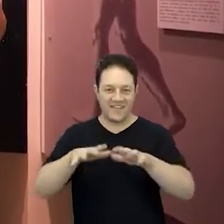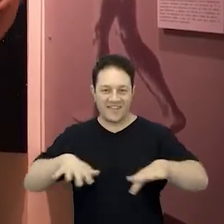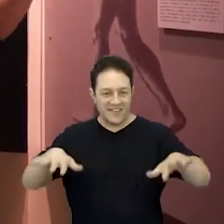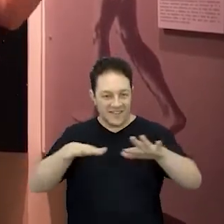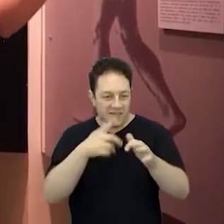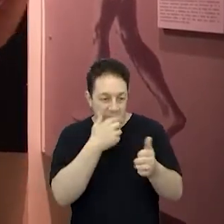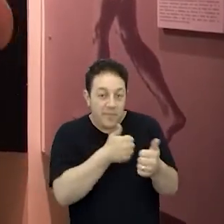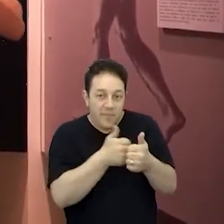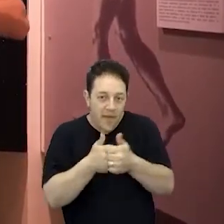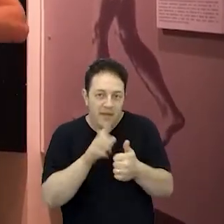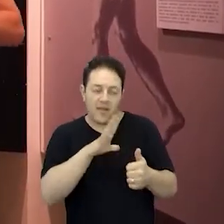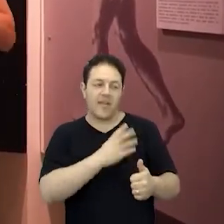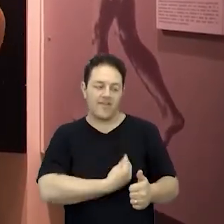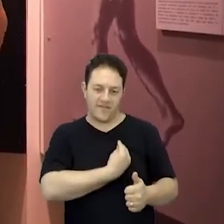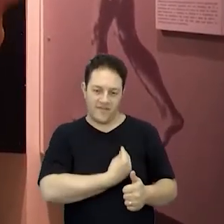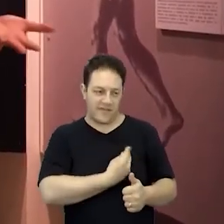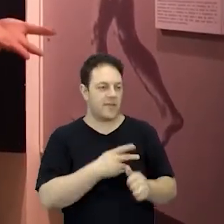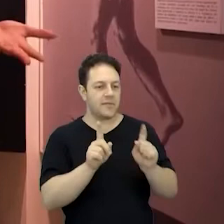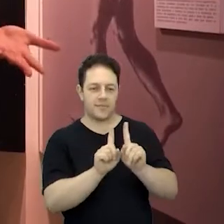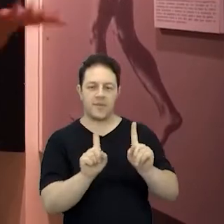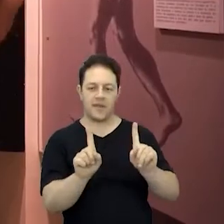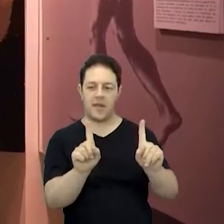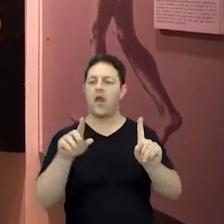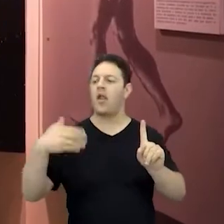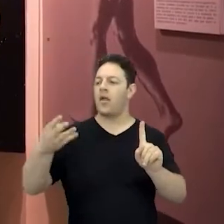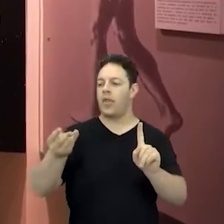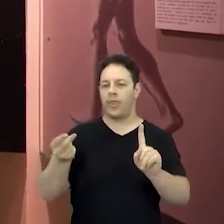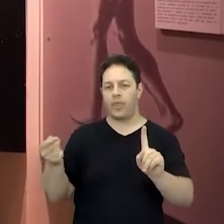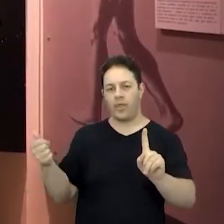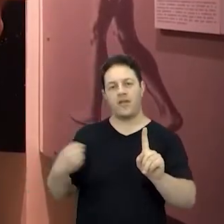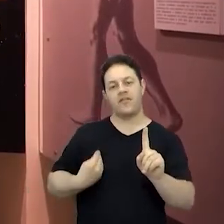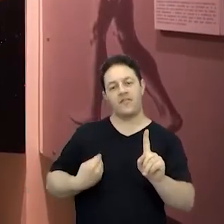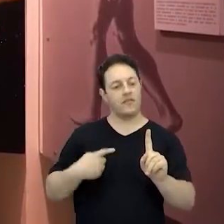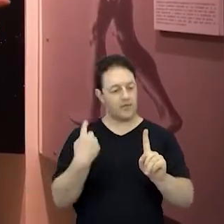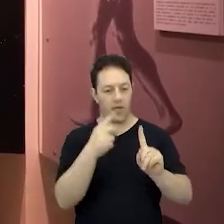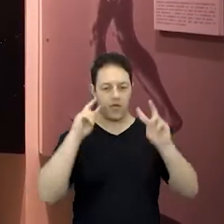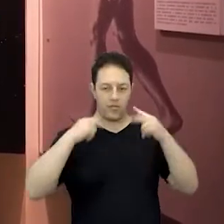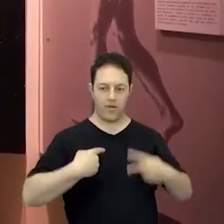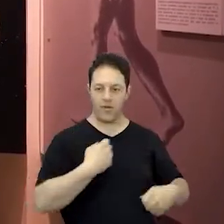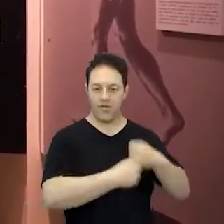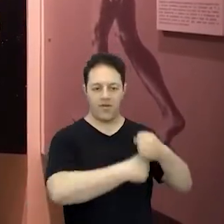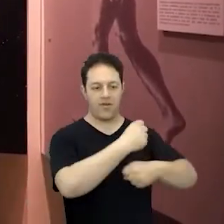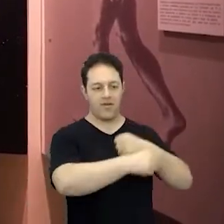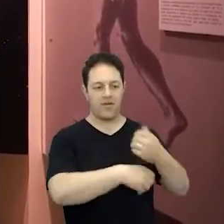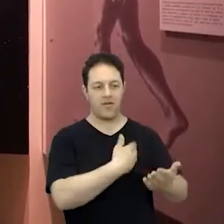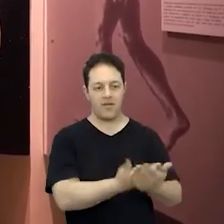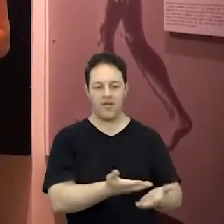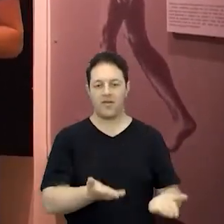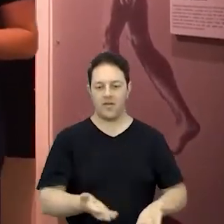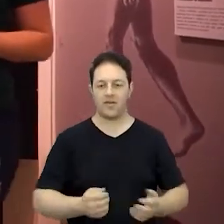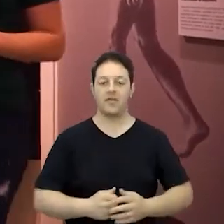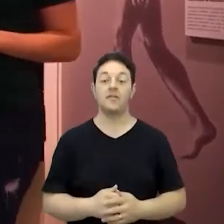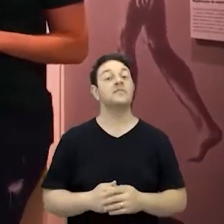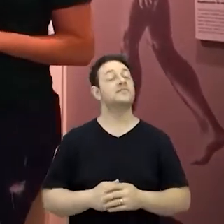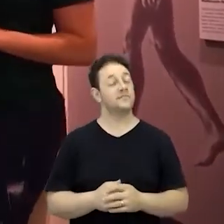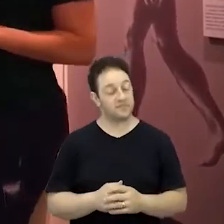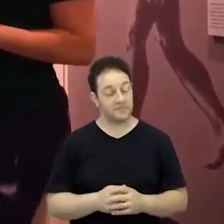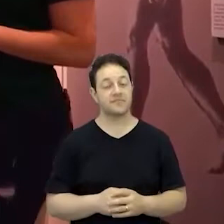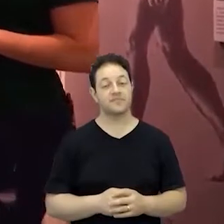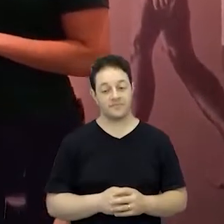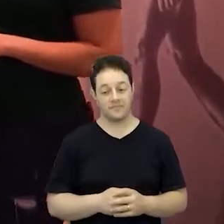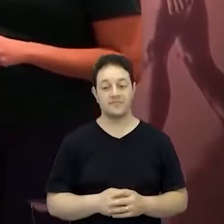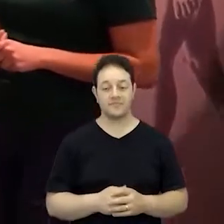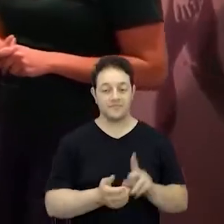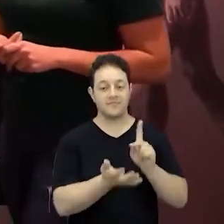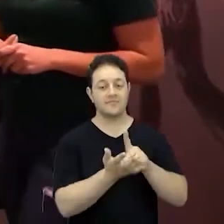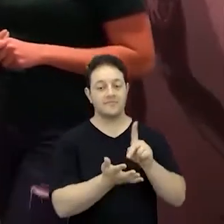próximos Mas algumas como homem de neandertal deixou de existir e outra como a nossa estamos aí até hoje a noite inclusive né